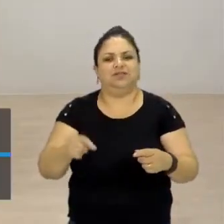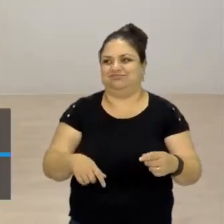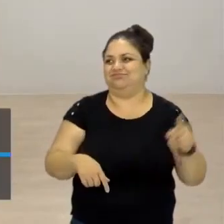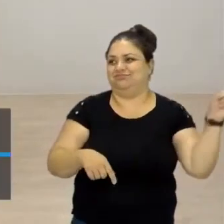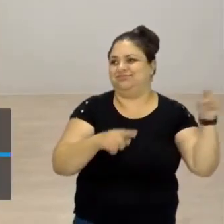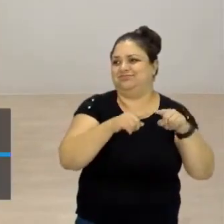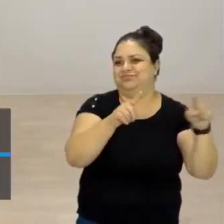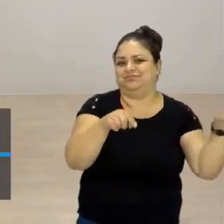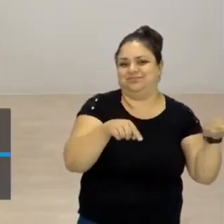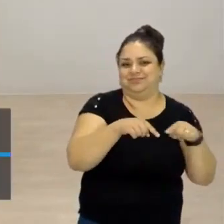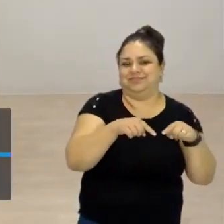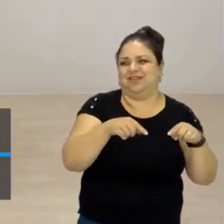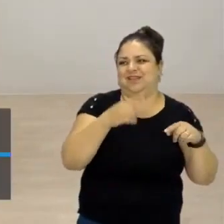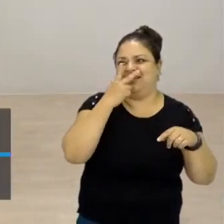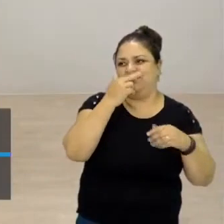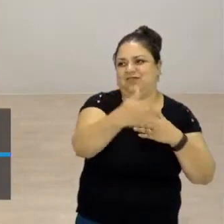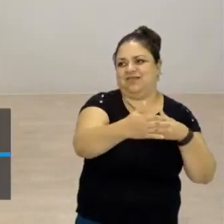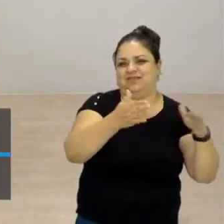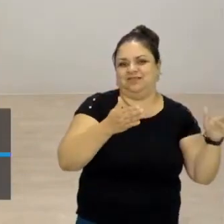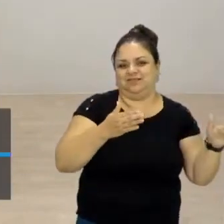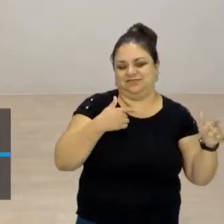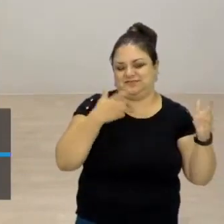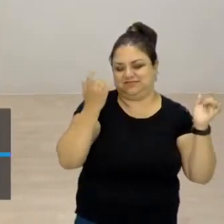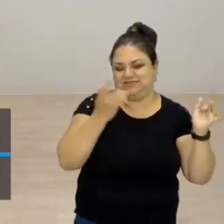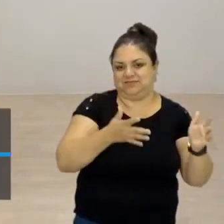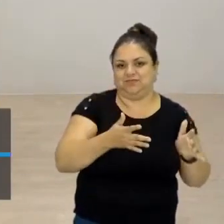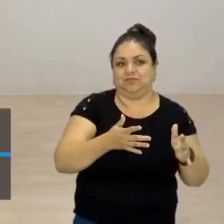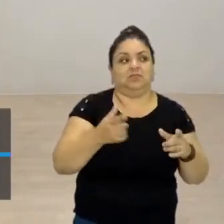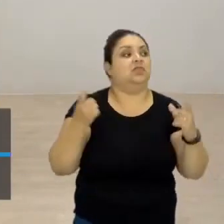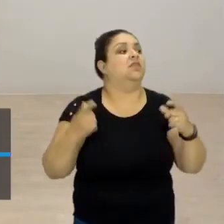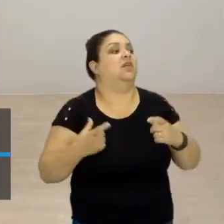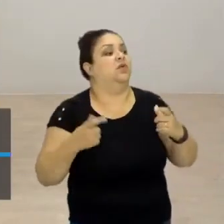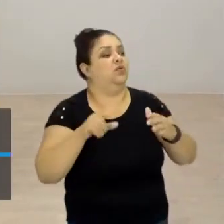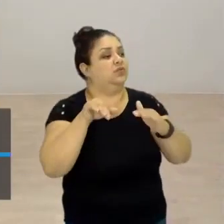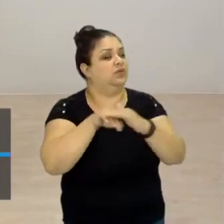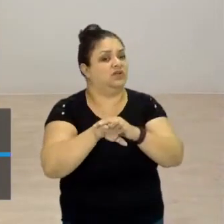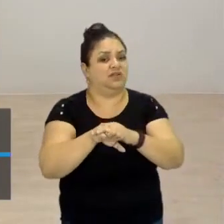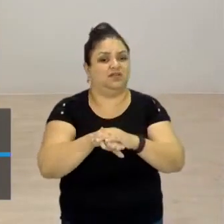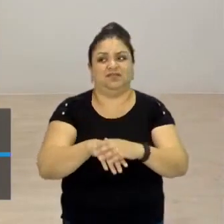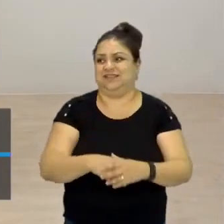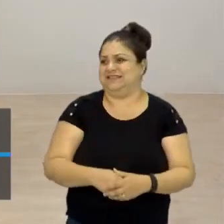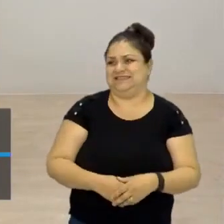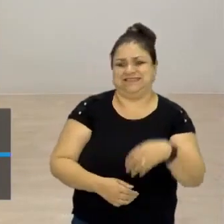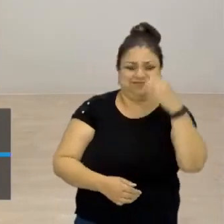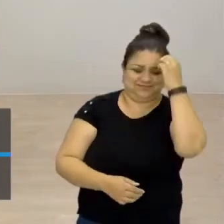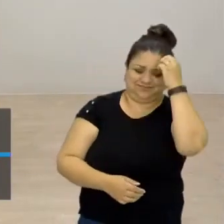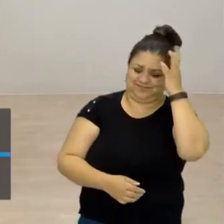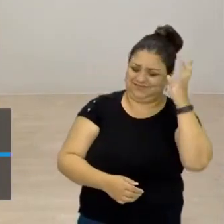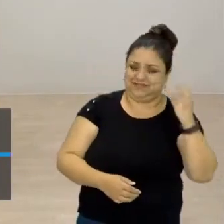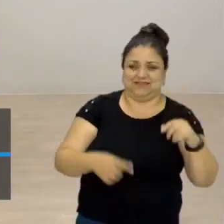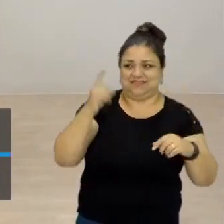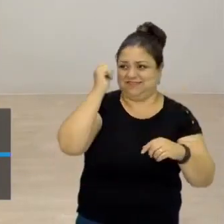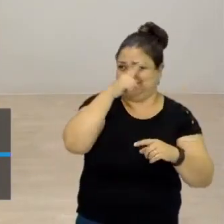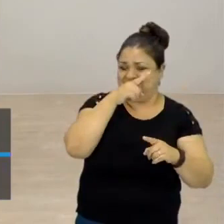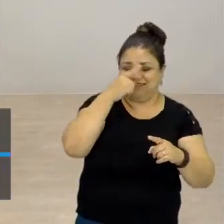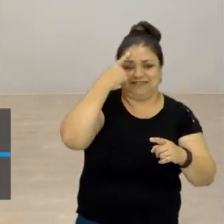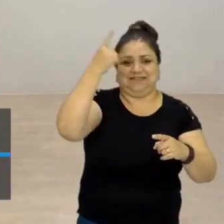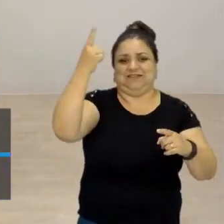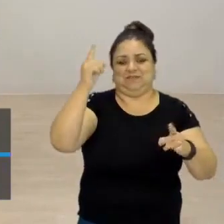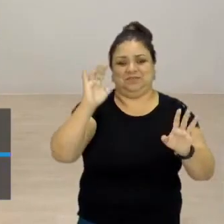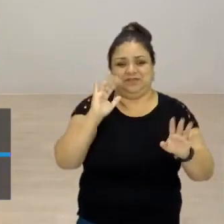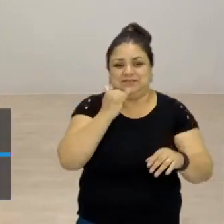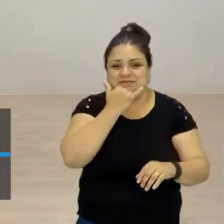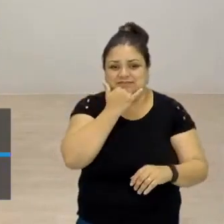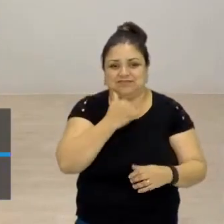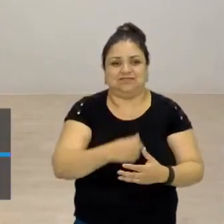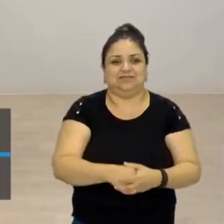na sala. Deve estar na minha caixa de... Mas você sabe onde exatamente tá? Não, então é uma tarefa muito difícil. É uma tarefa muito difícil. Eu tenho uma caixa